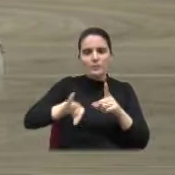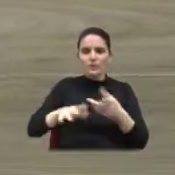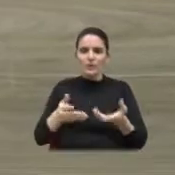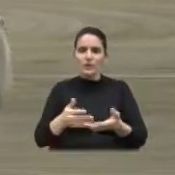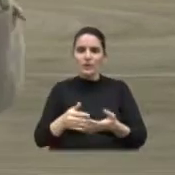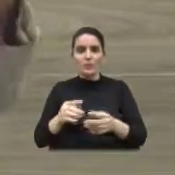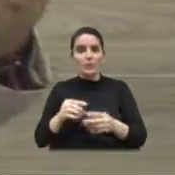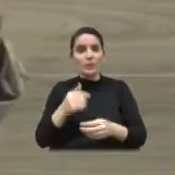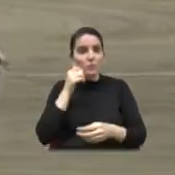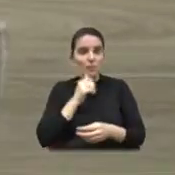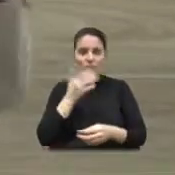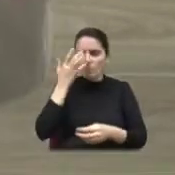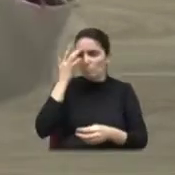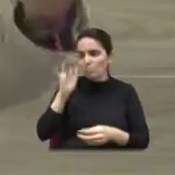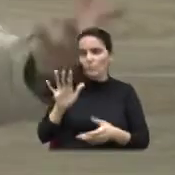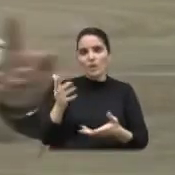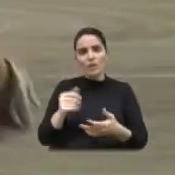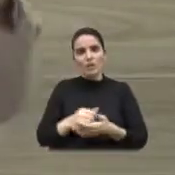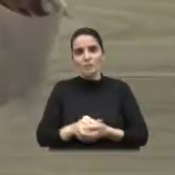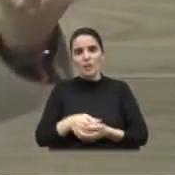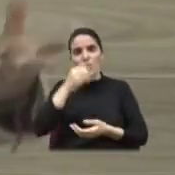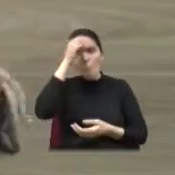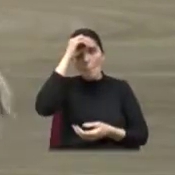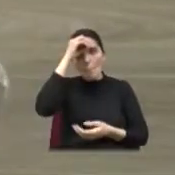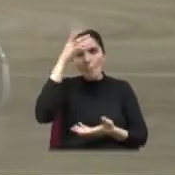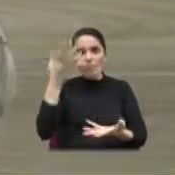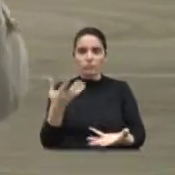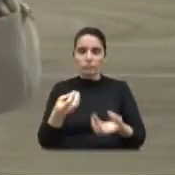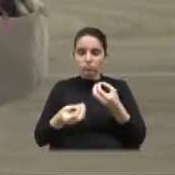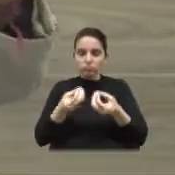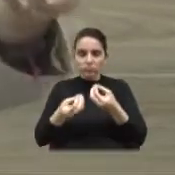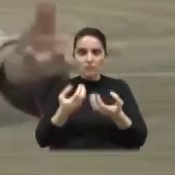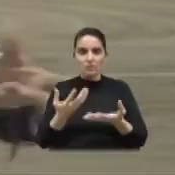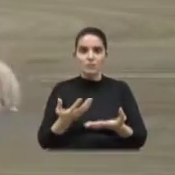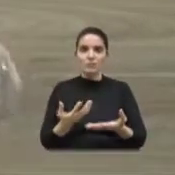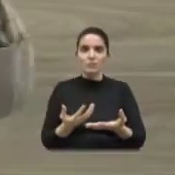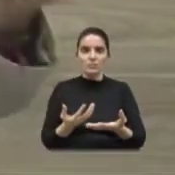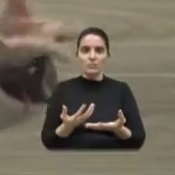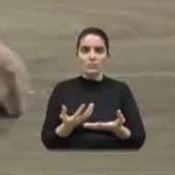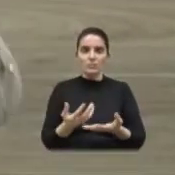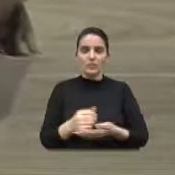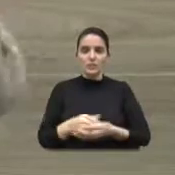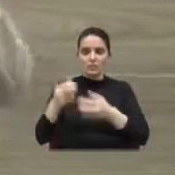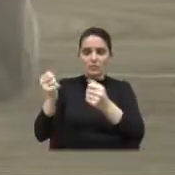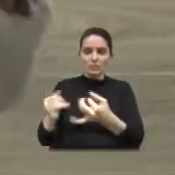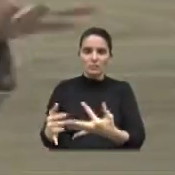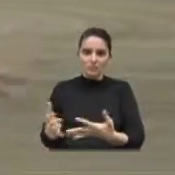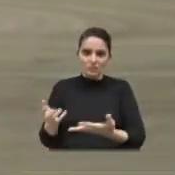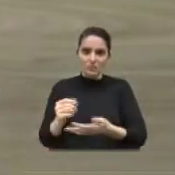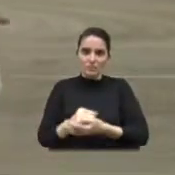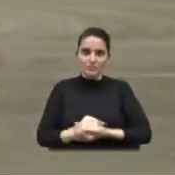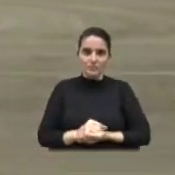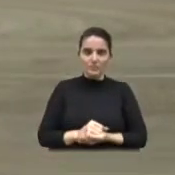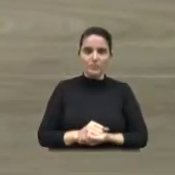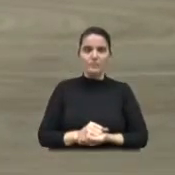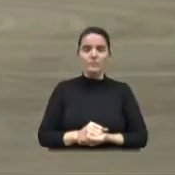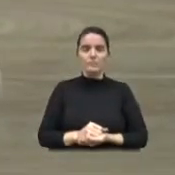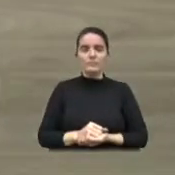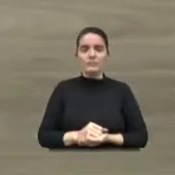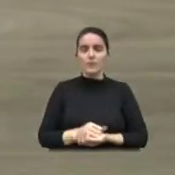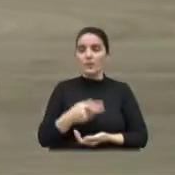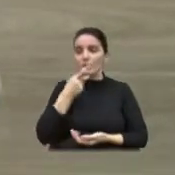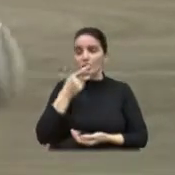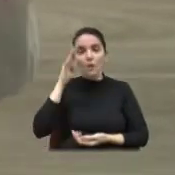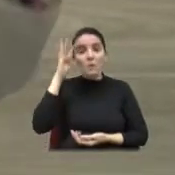né? A vida só lhe traz tragédias, e às vezes é colocada uma situação dessa de aborto como se fosse a solução dela